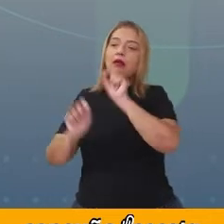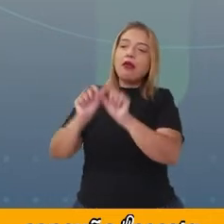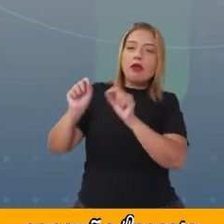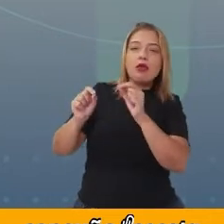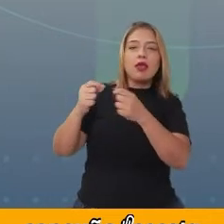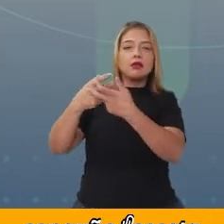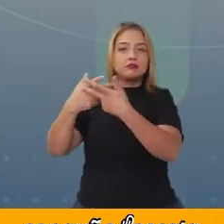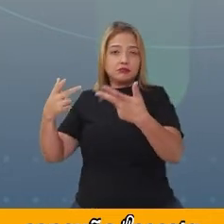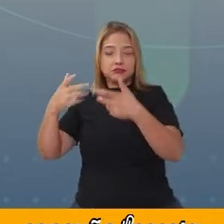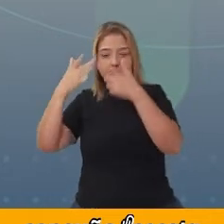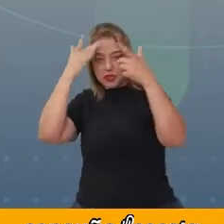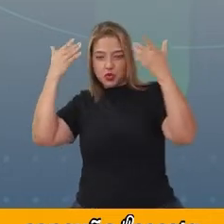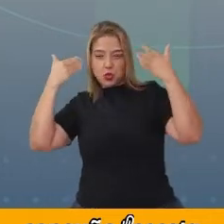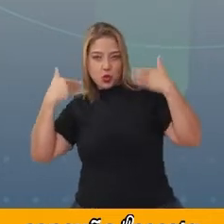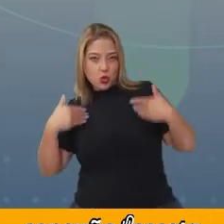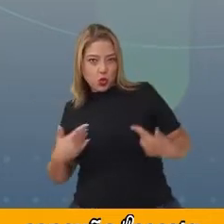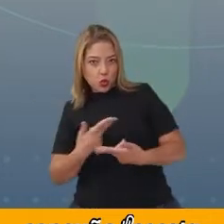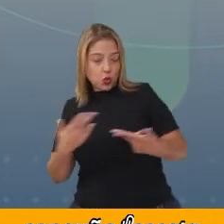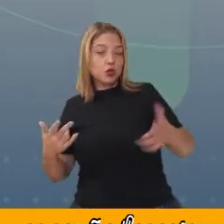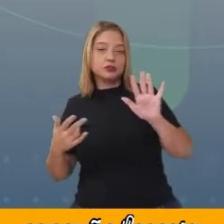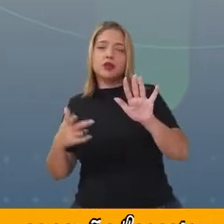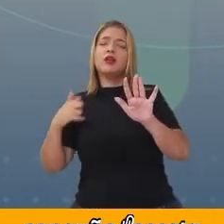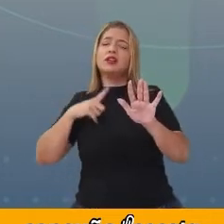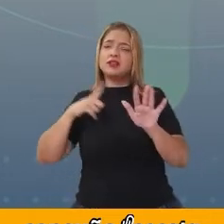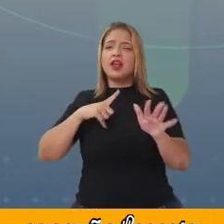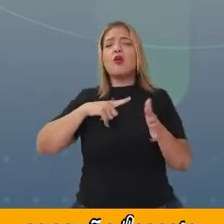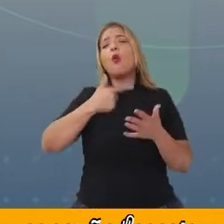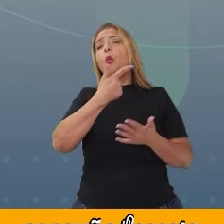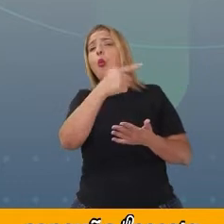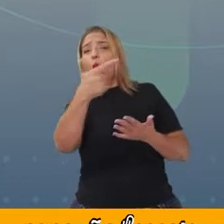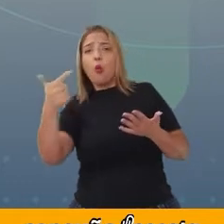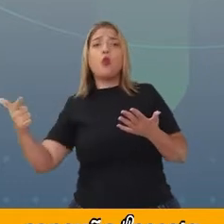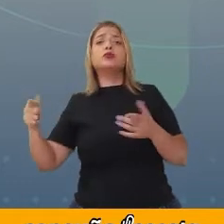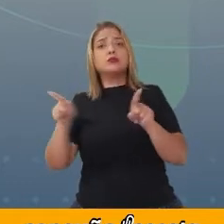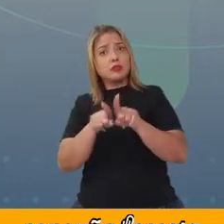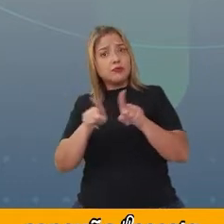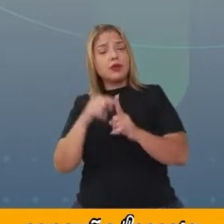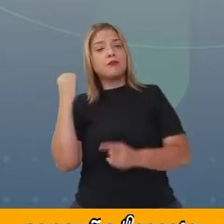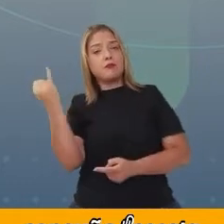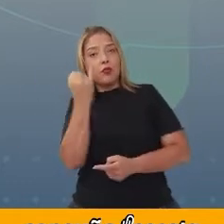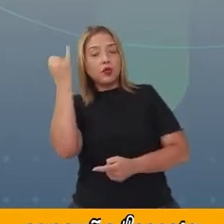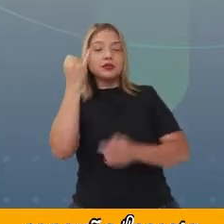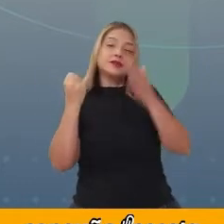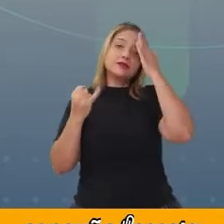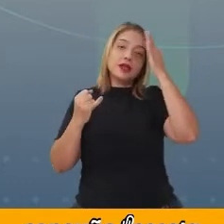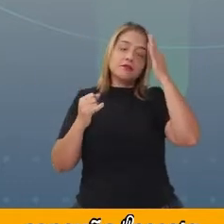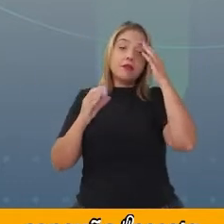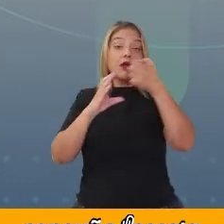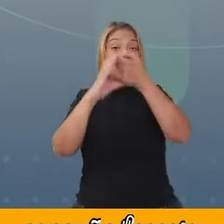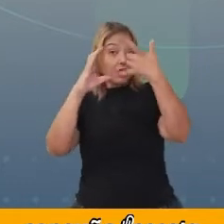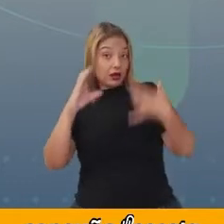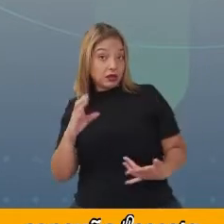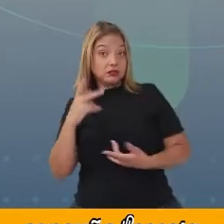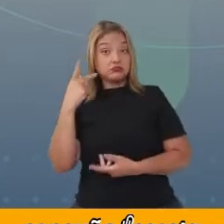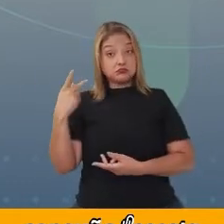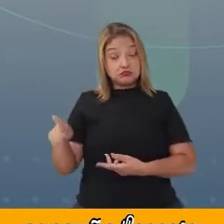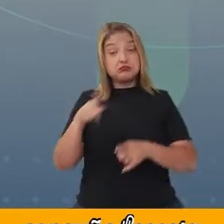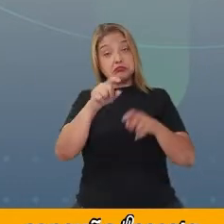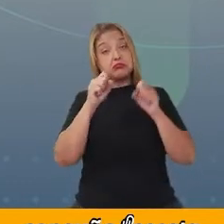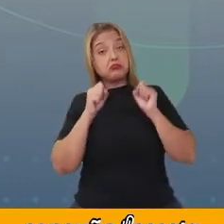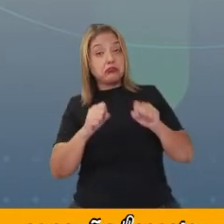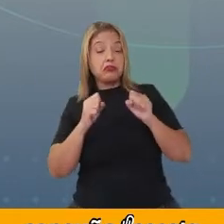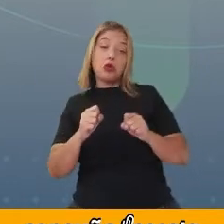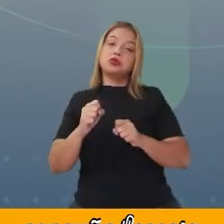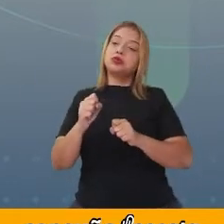caracterização, nós levamos em conta a determinação de um perfil físico, mas também um